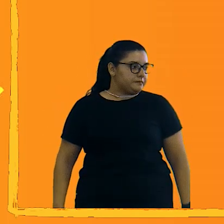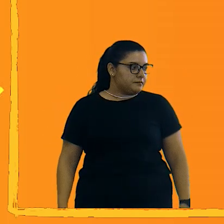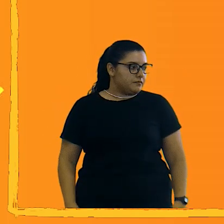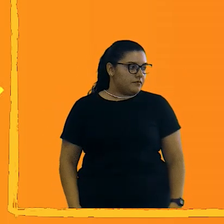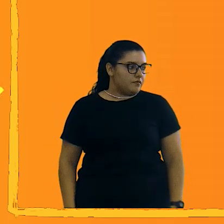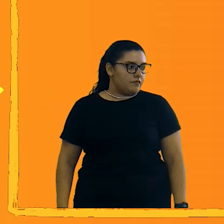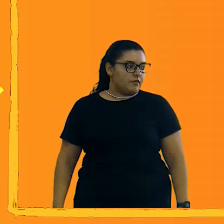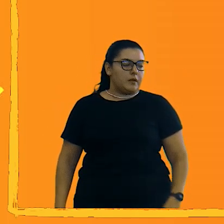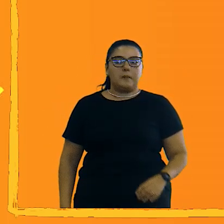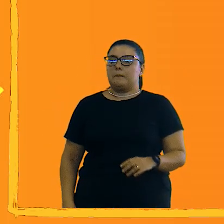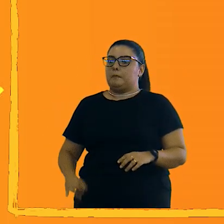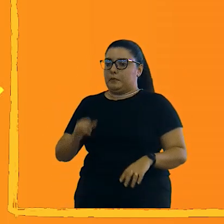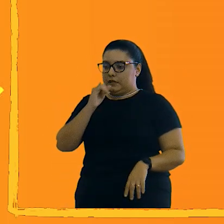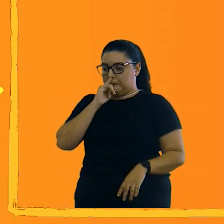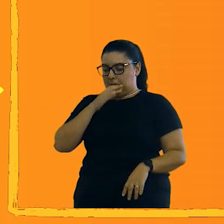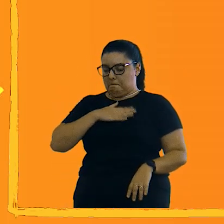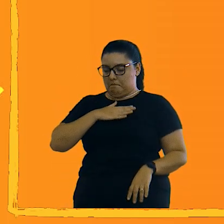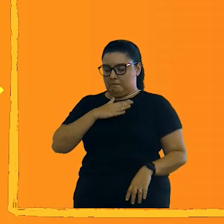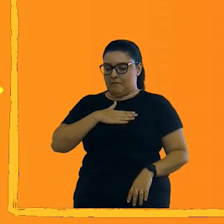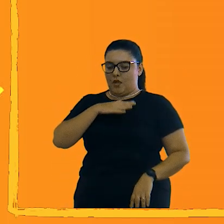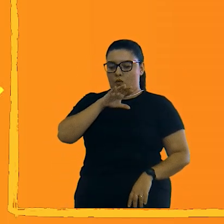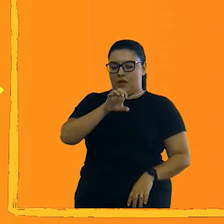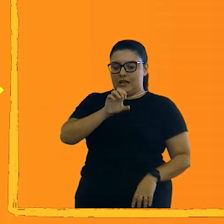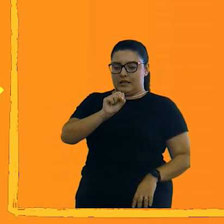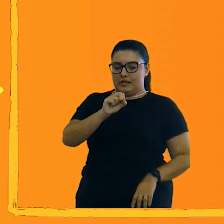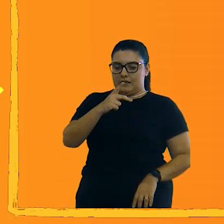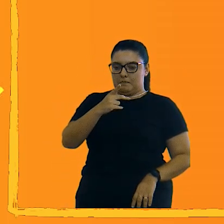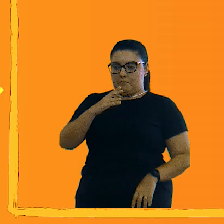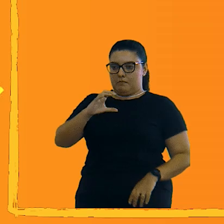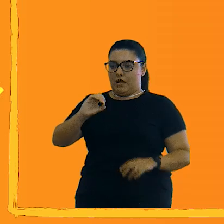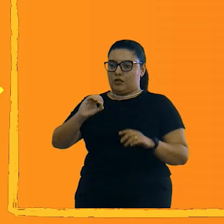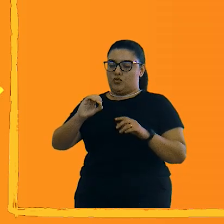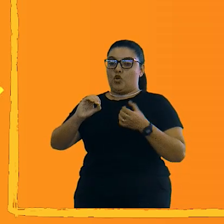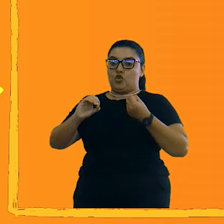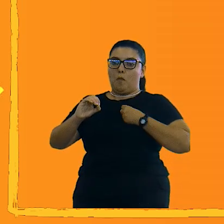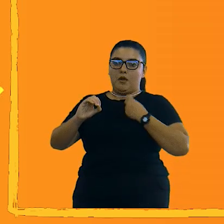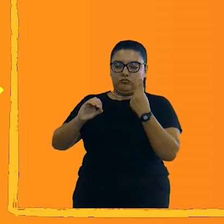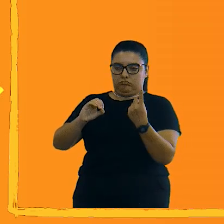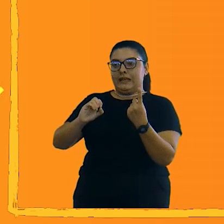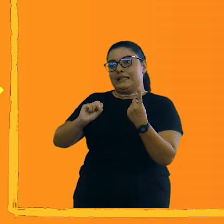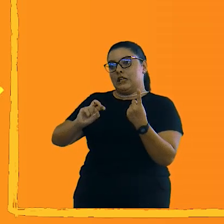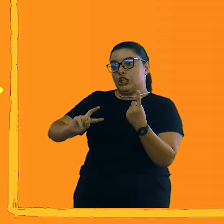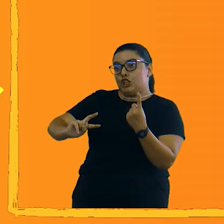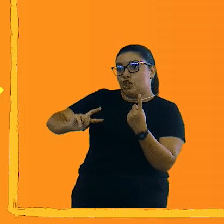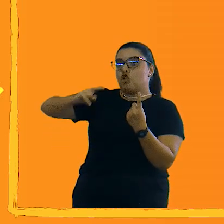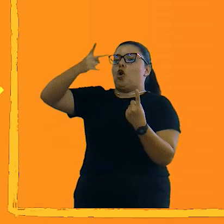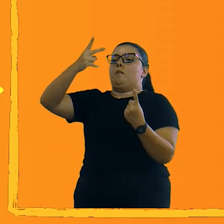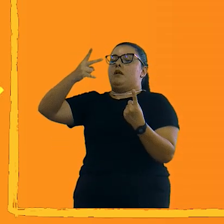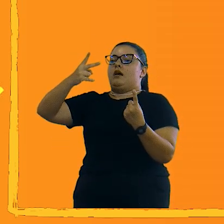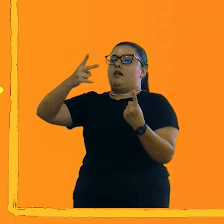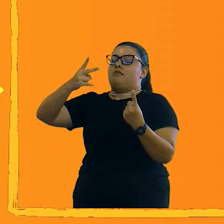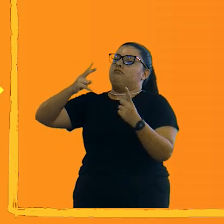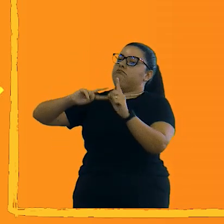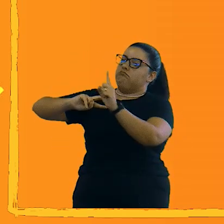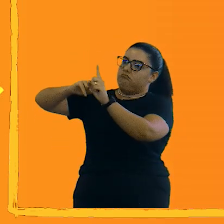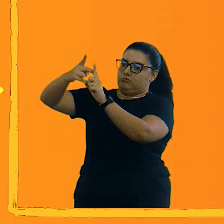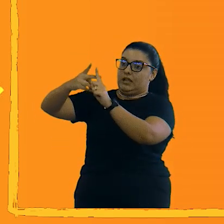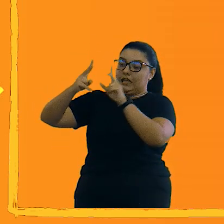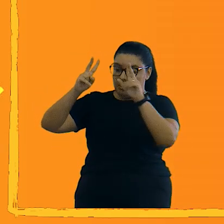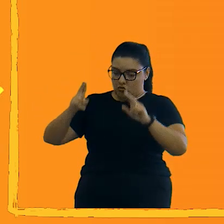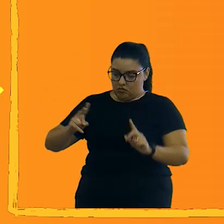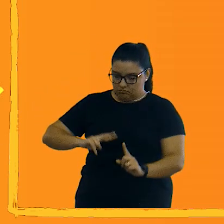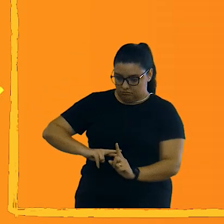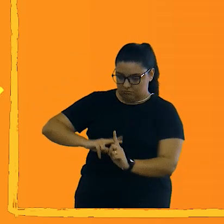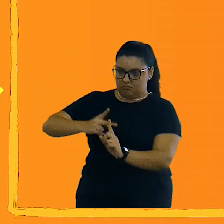dobrar o espaço o que que vai acontecer com o tempo vai dobrar também vamos ver um exemplo